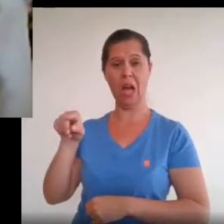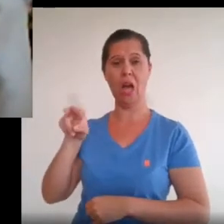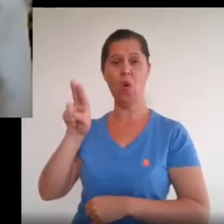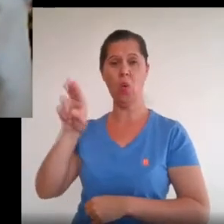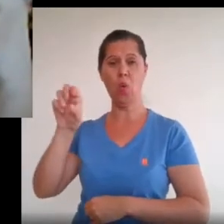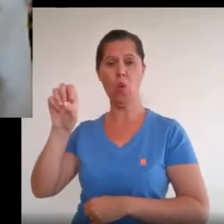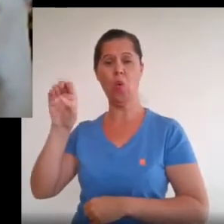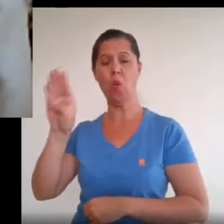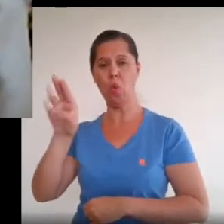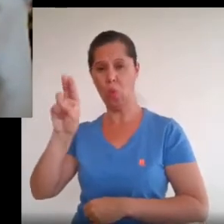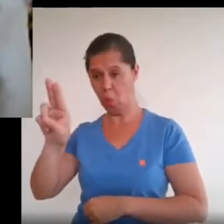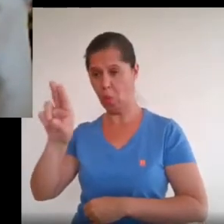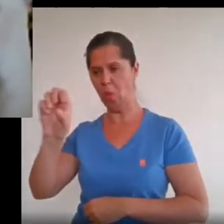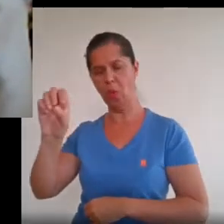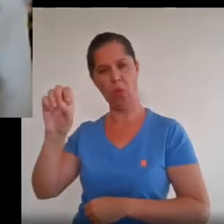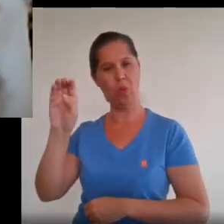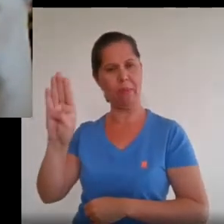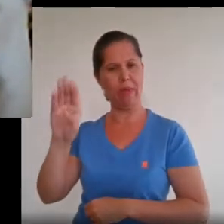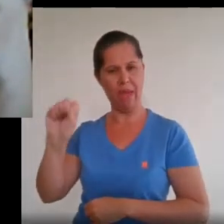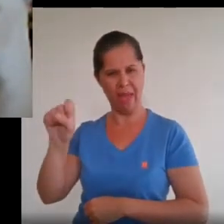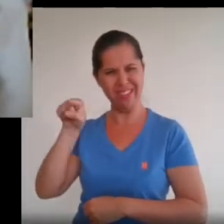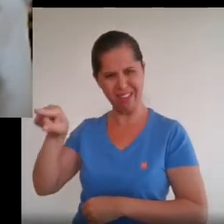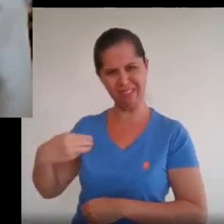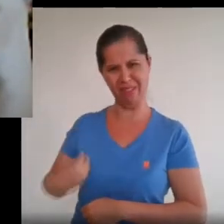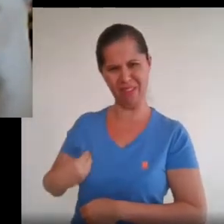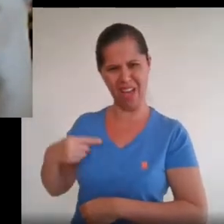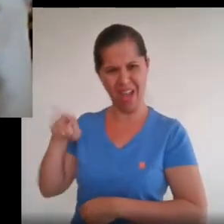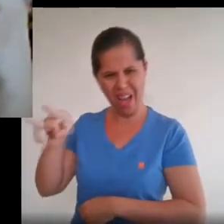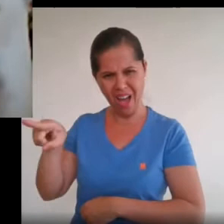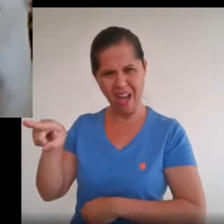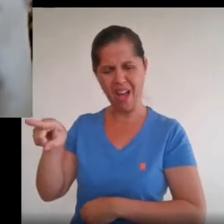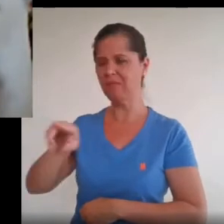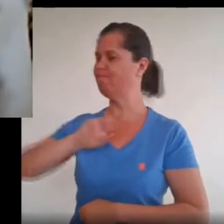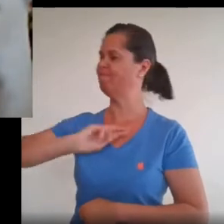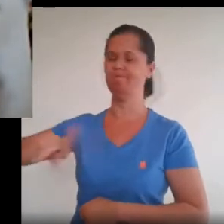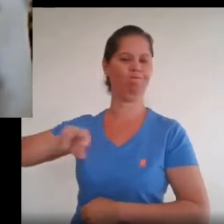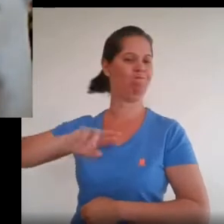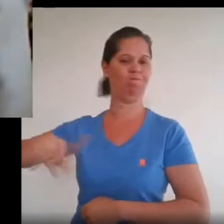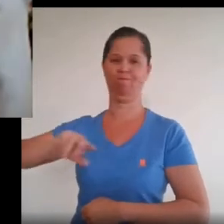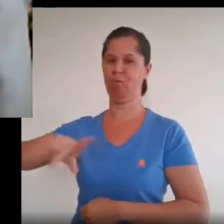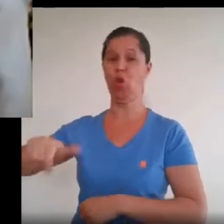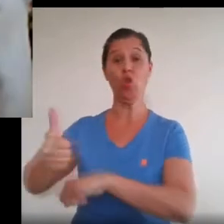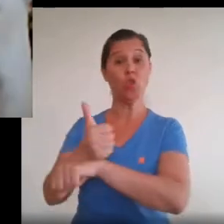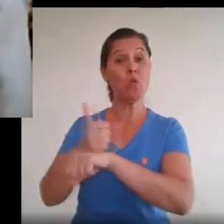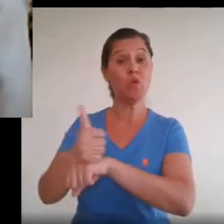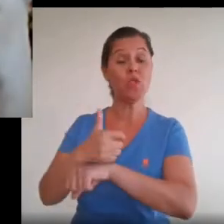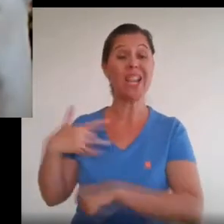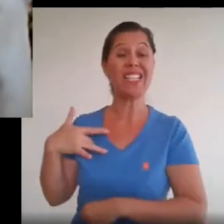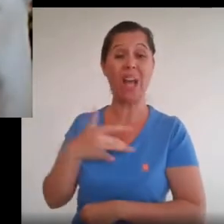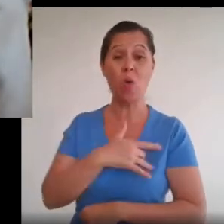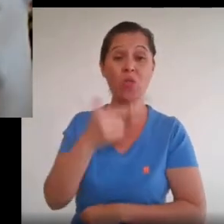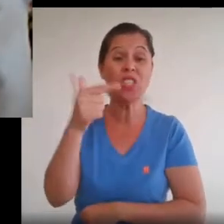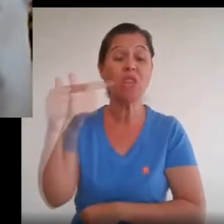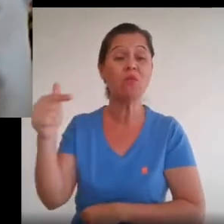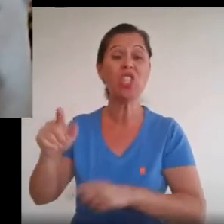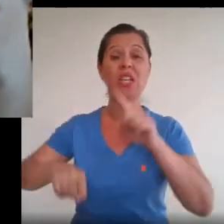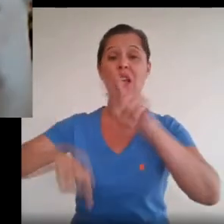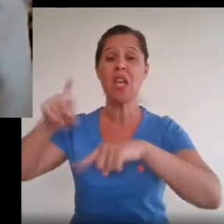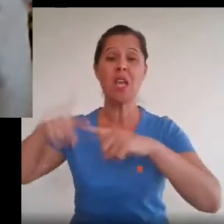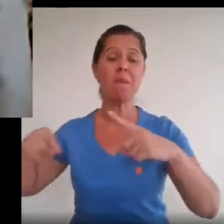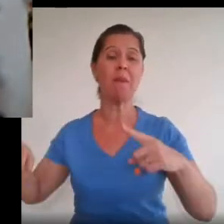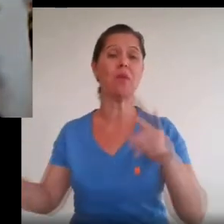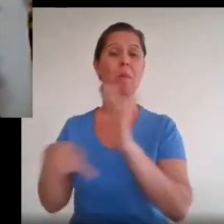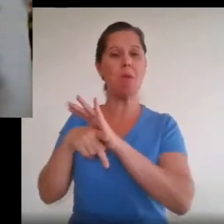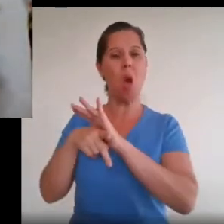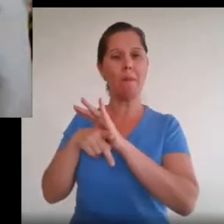foi. As pessoas, naquele primeiro momento, trabalhadores da saúde, tinham medo, porque eles não tinham um IPI adequado, quando via que